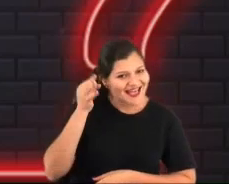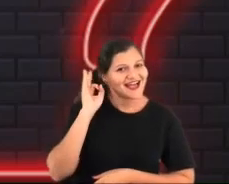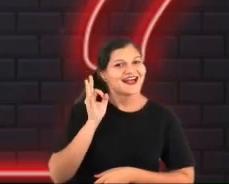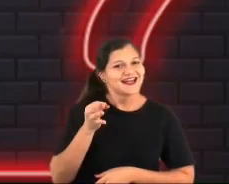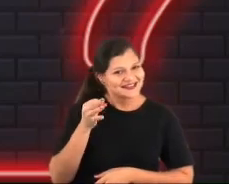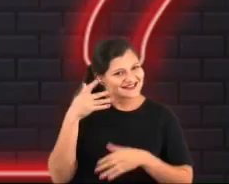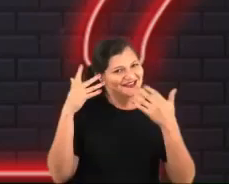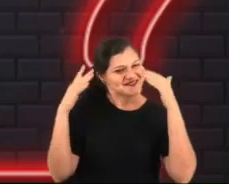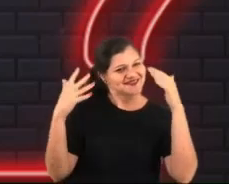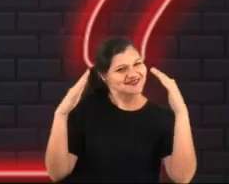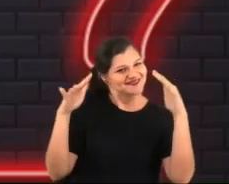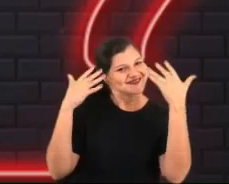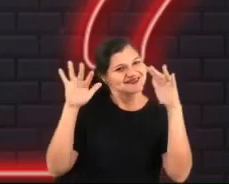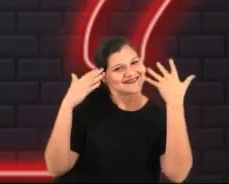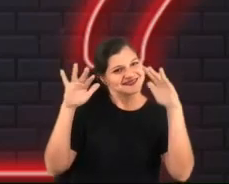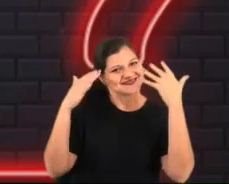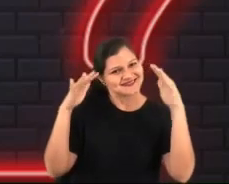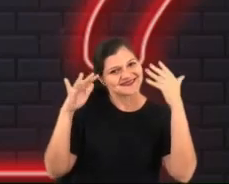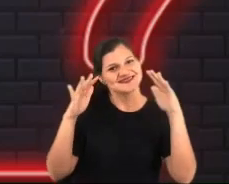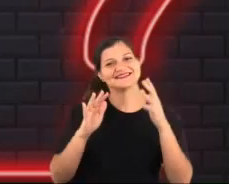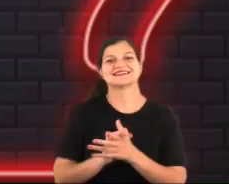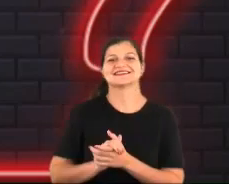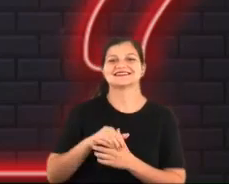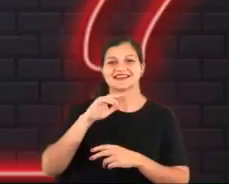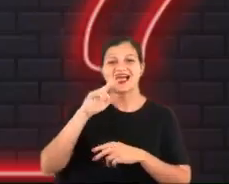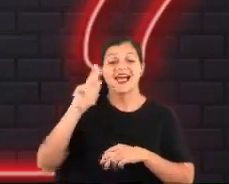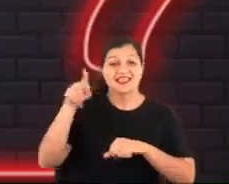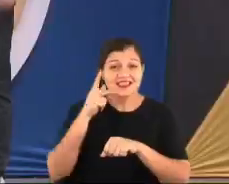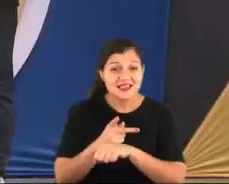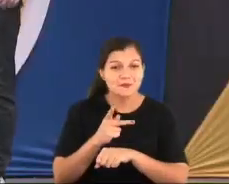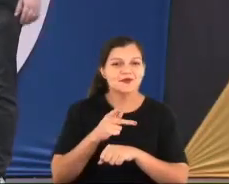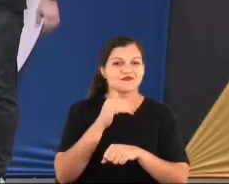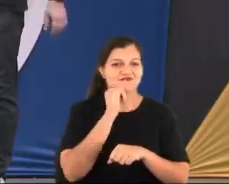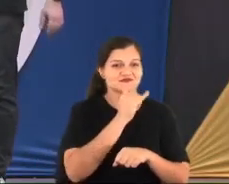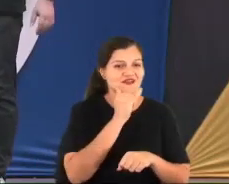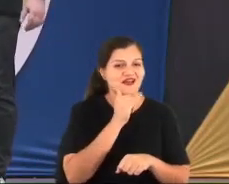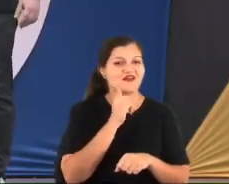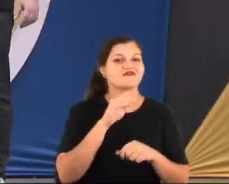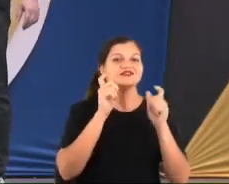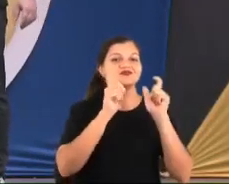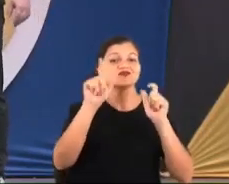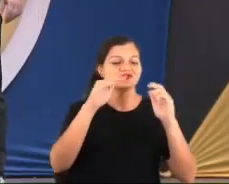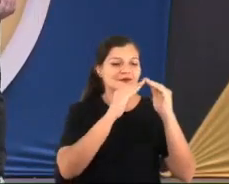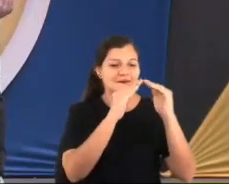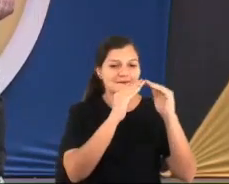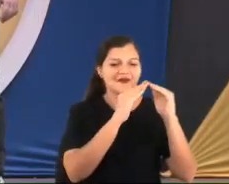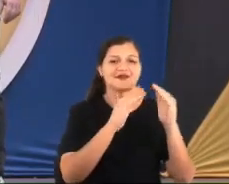resposta! Parabéns, Bruno. Depois deixa teu endereço que a produção vai entrar em contato contigo.